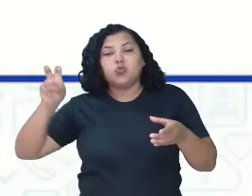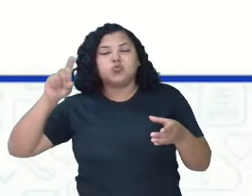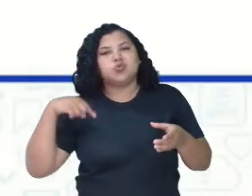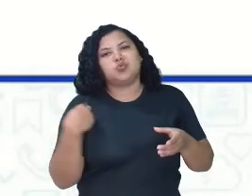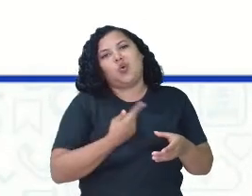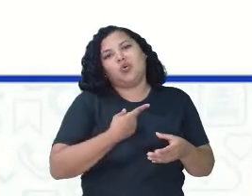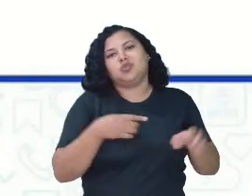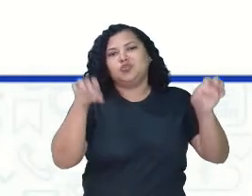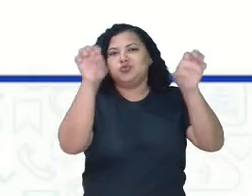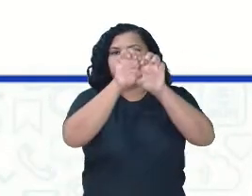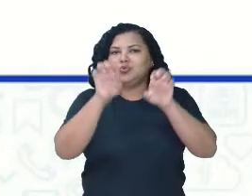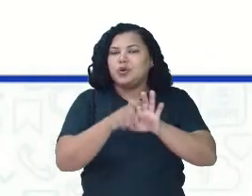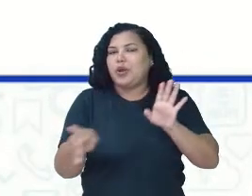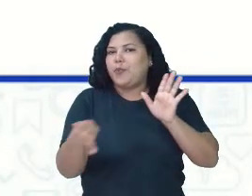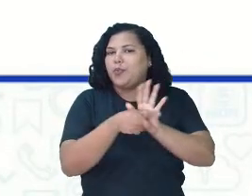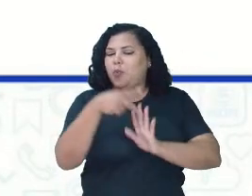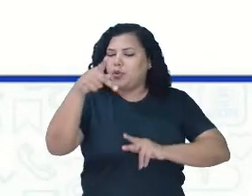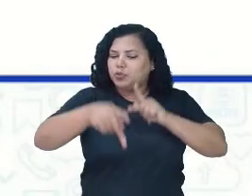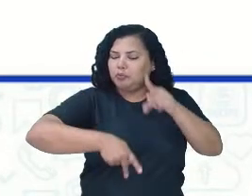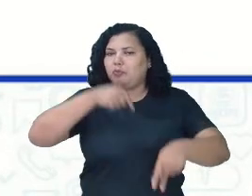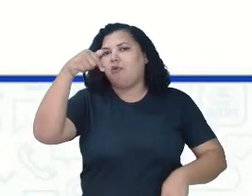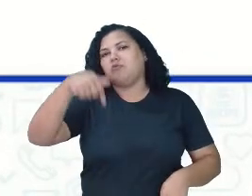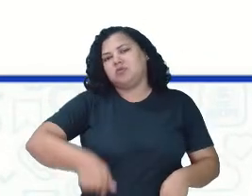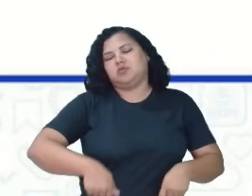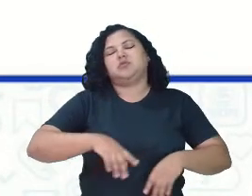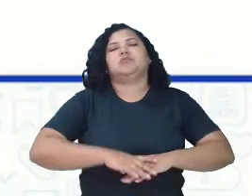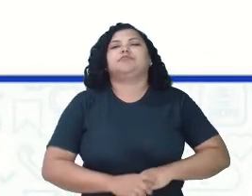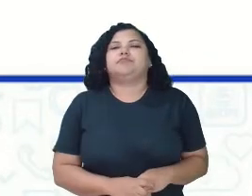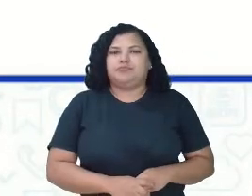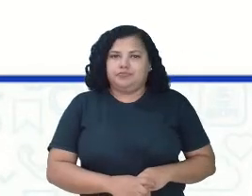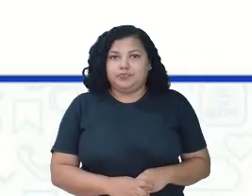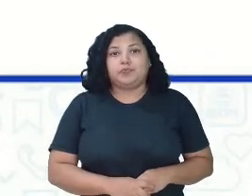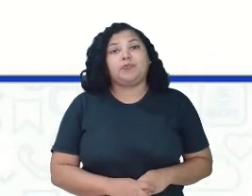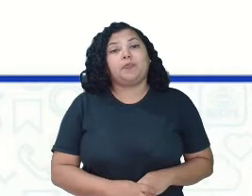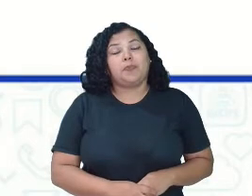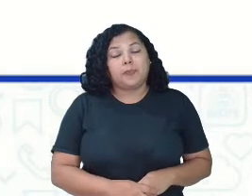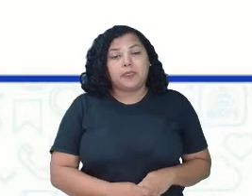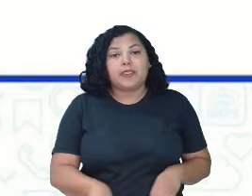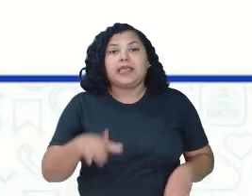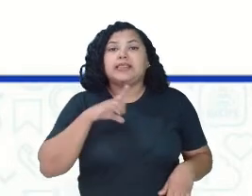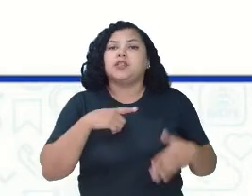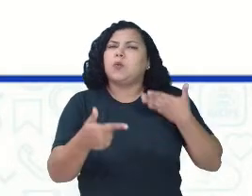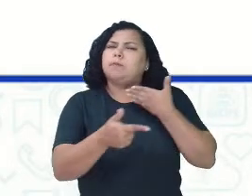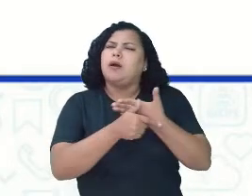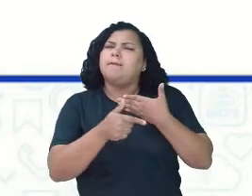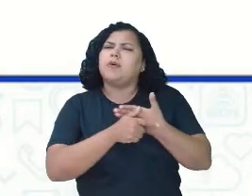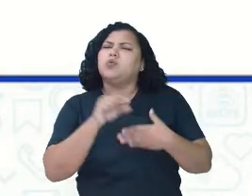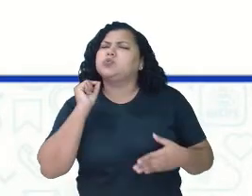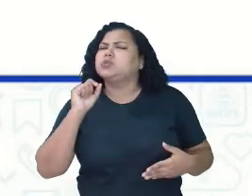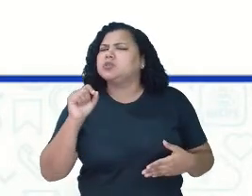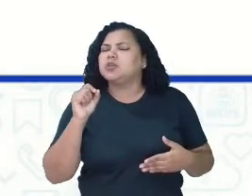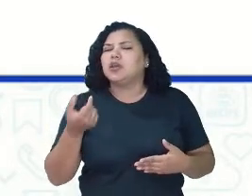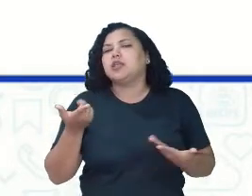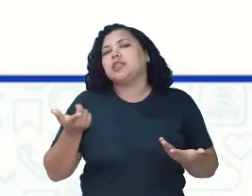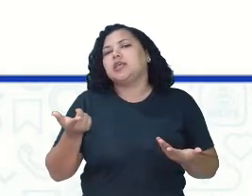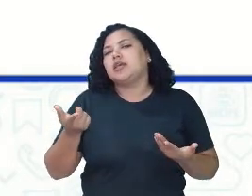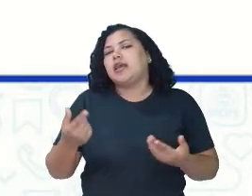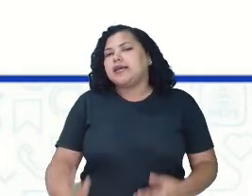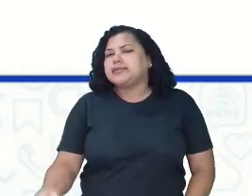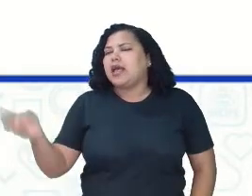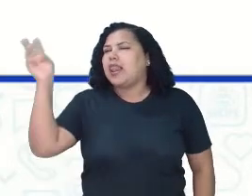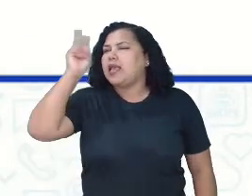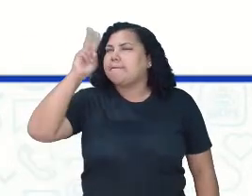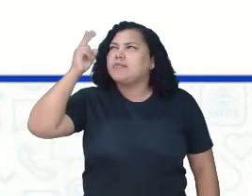estrutura cultural, né, um aparelho cultural, que ele tem a função de preservar a nossa memória, né,